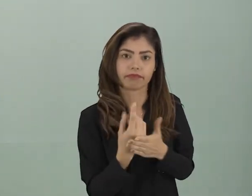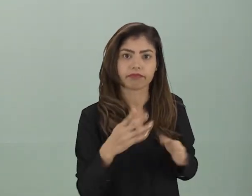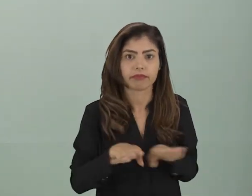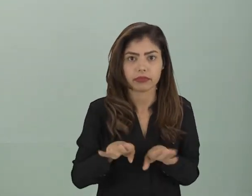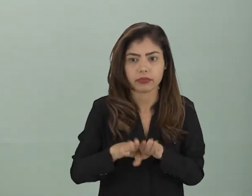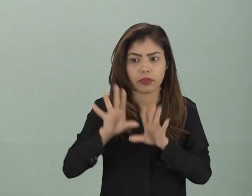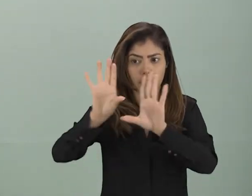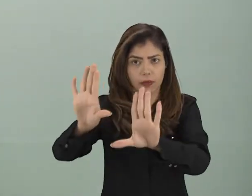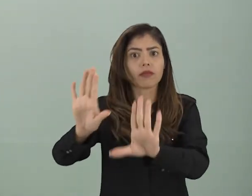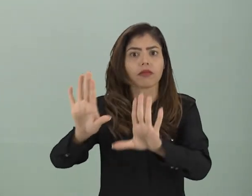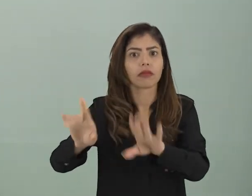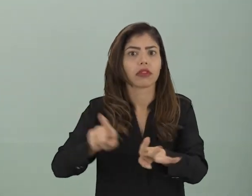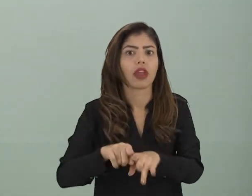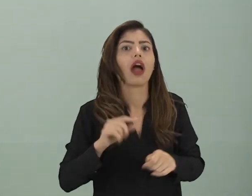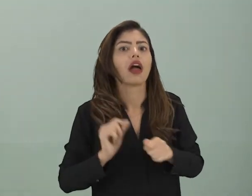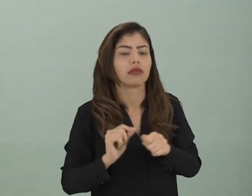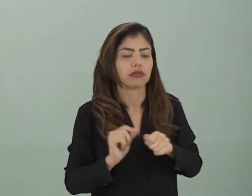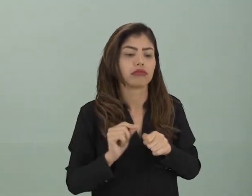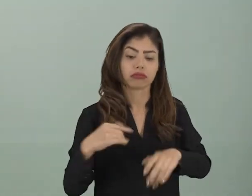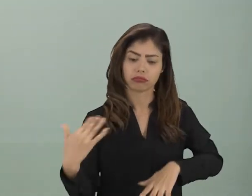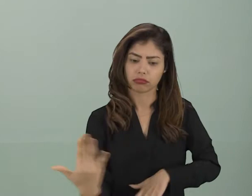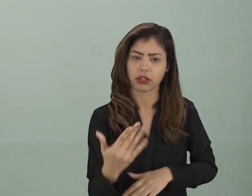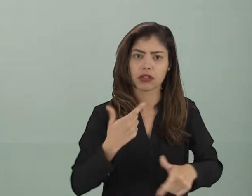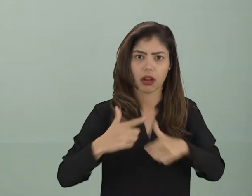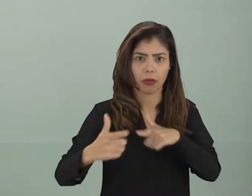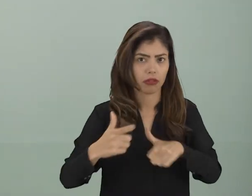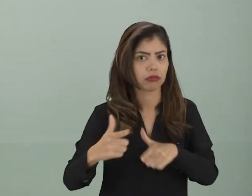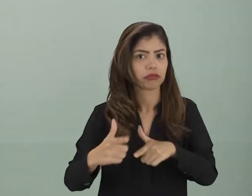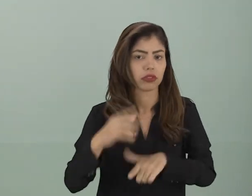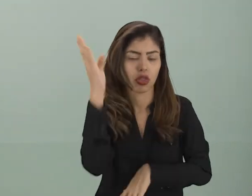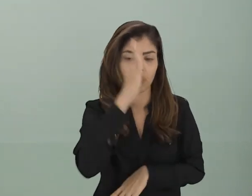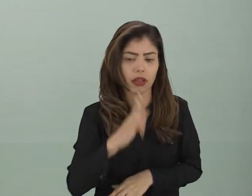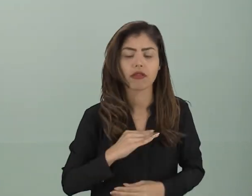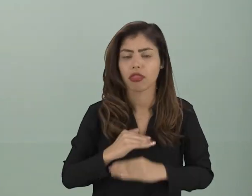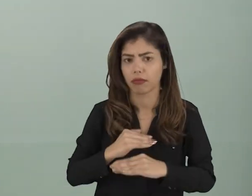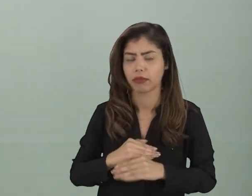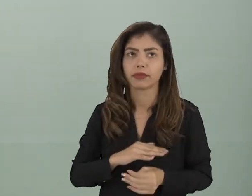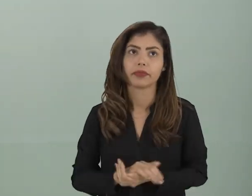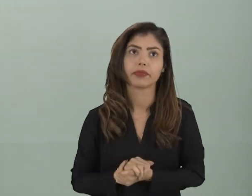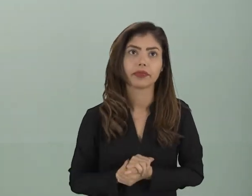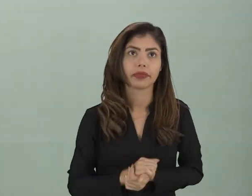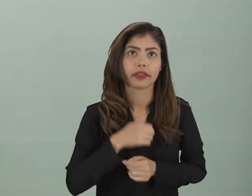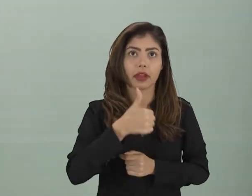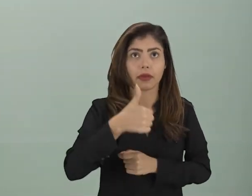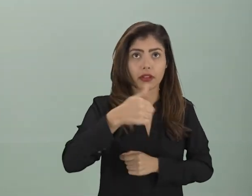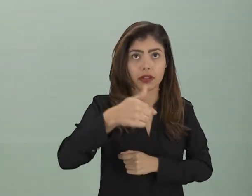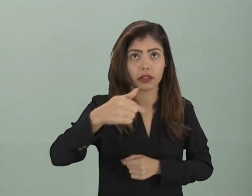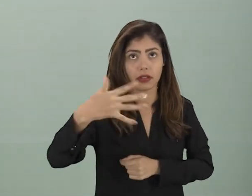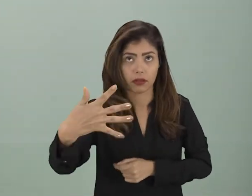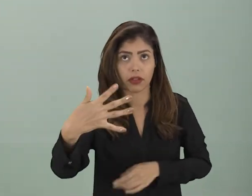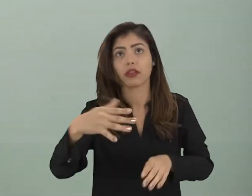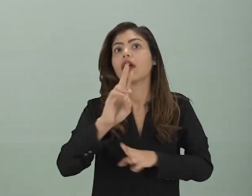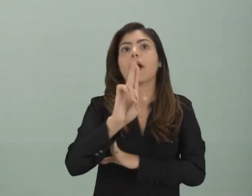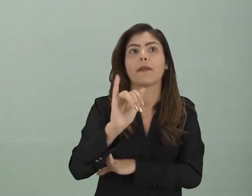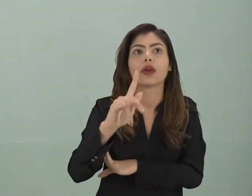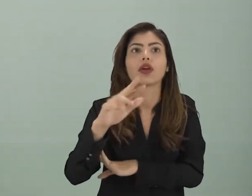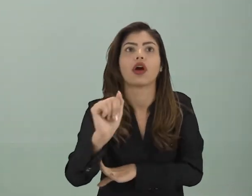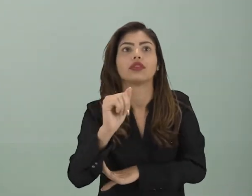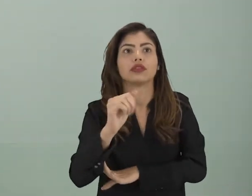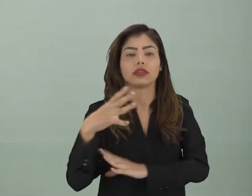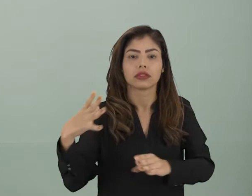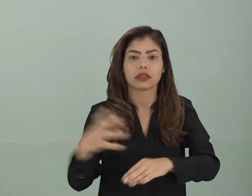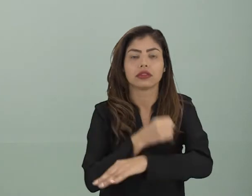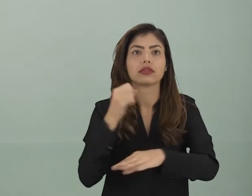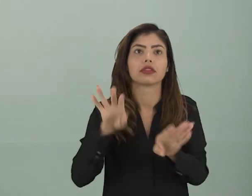dentro do campo, escravizados. Isso aí ocorreu também no Brasil. E aí nós temos em 1774 já boicotes contra a